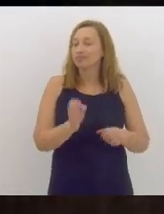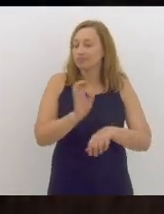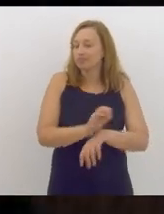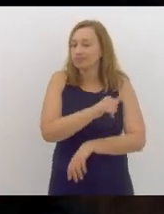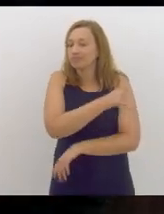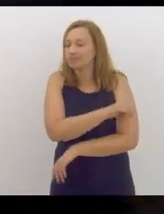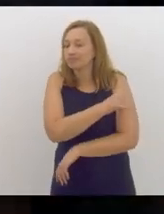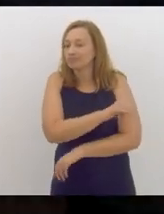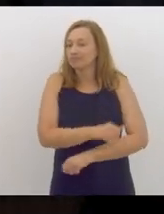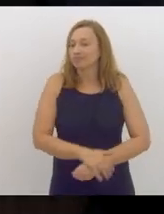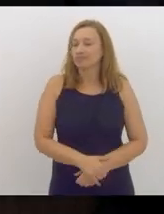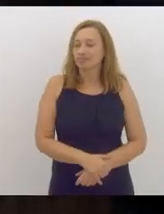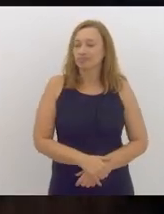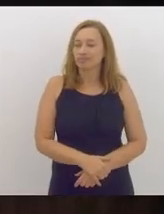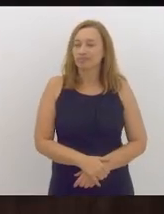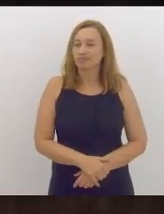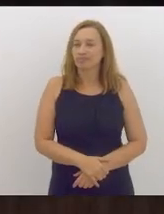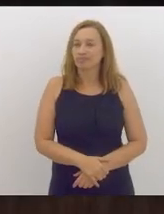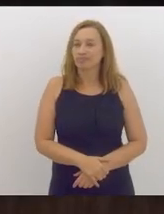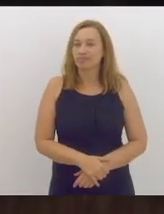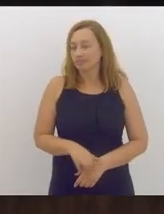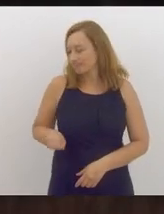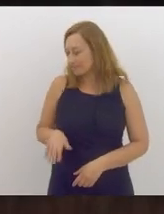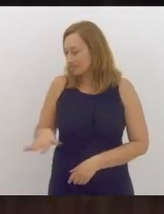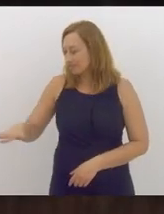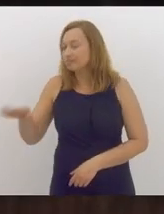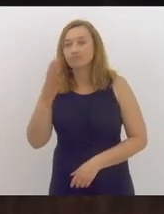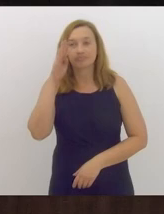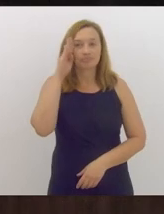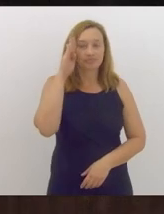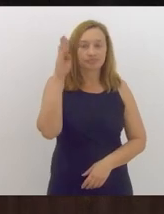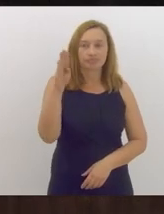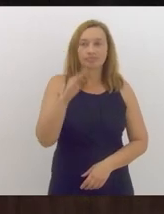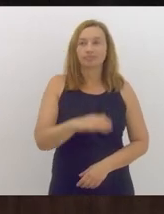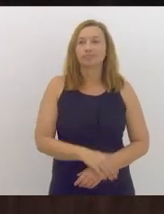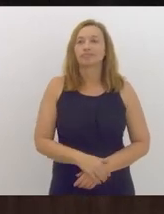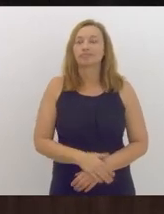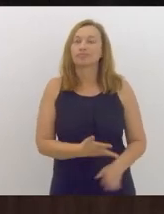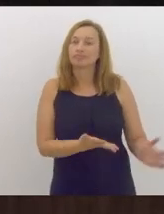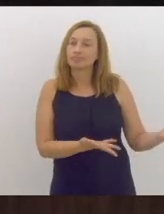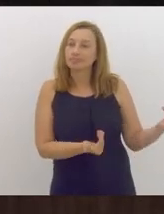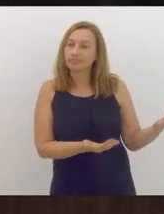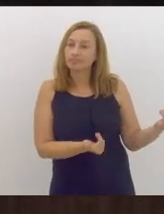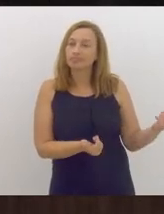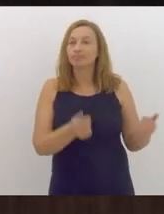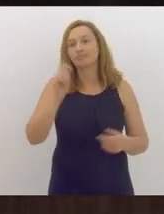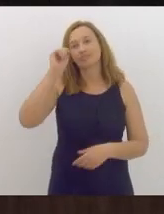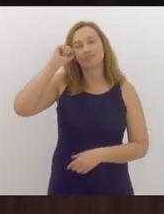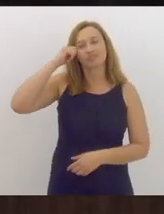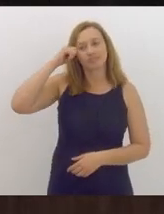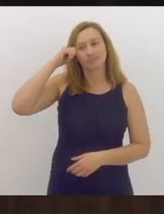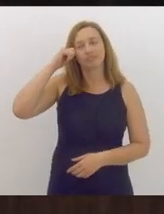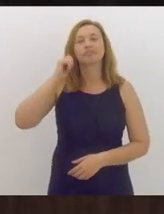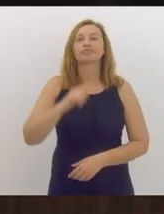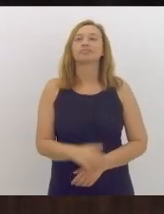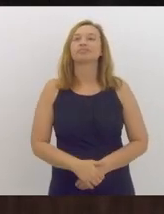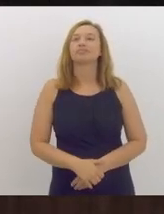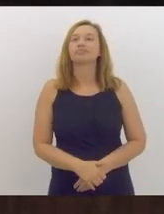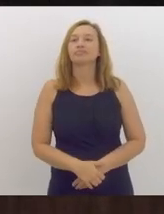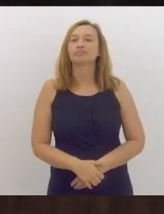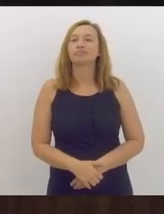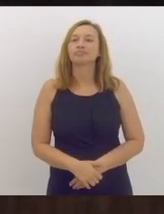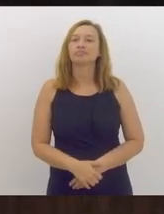de Janeiro, da periferia principalmente, da juventude negra, que ela está